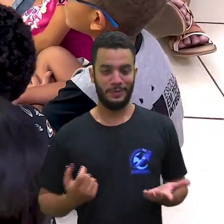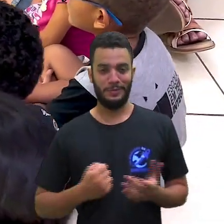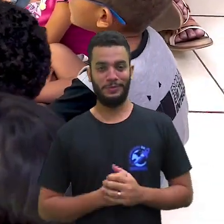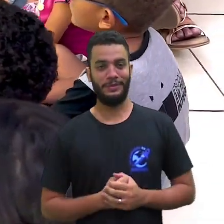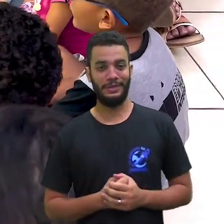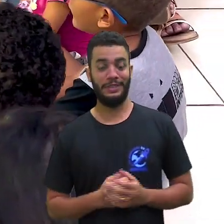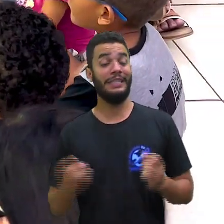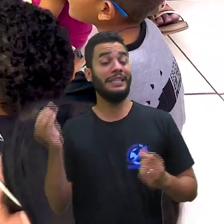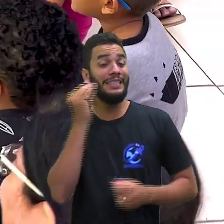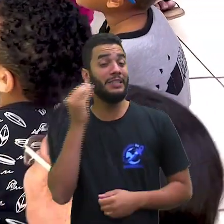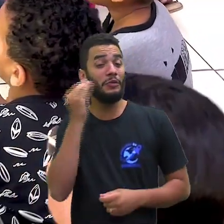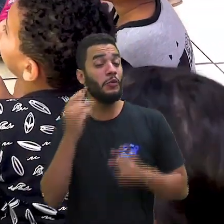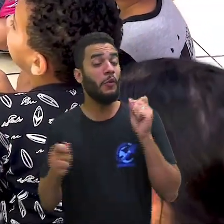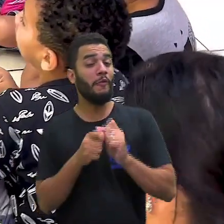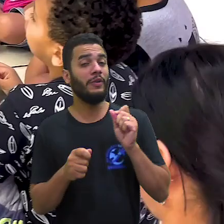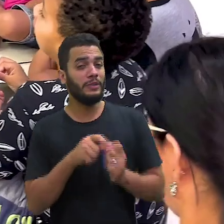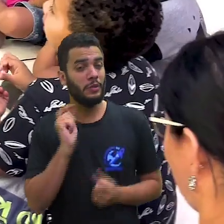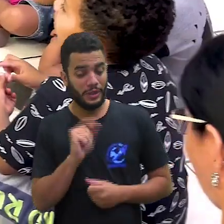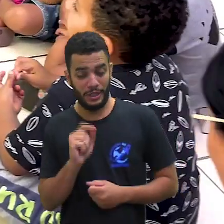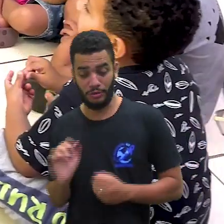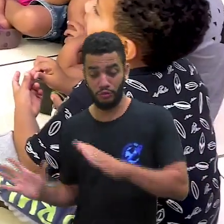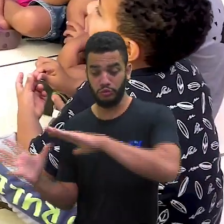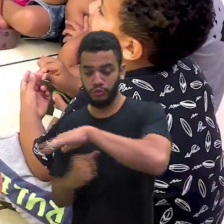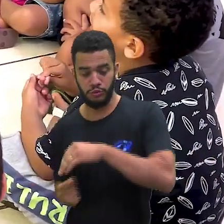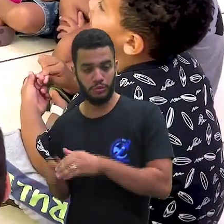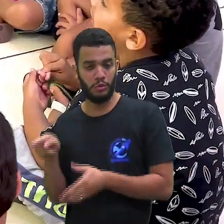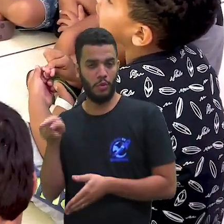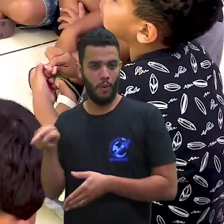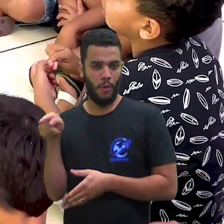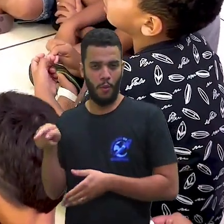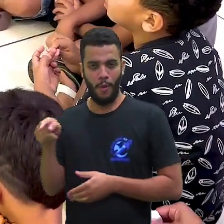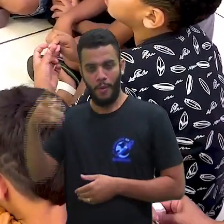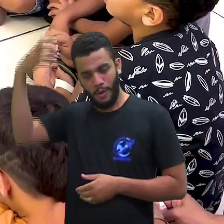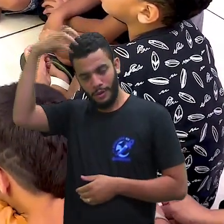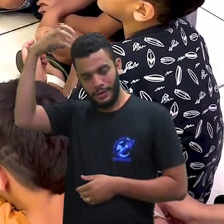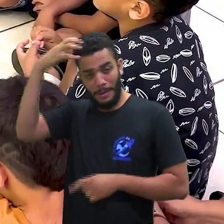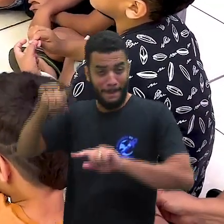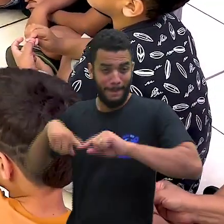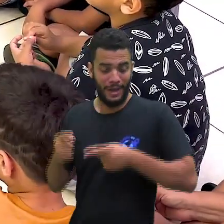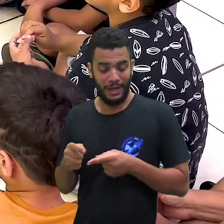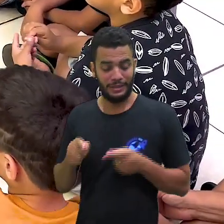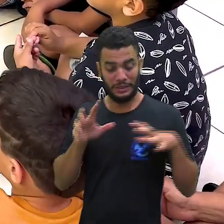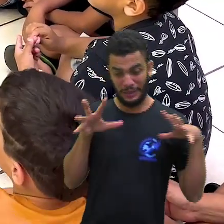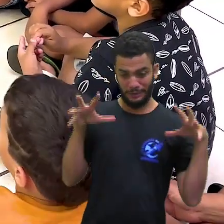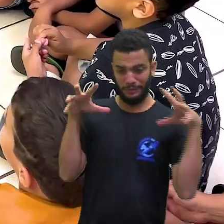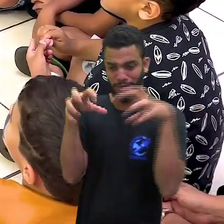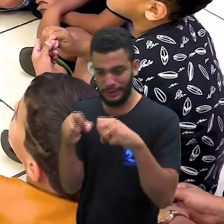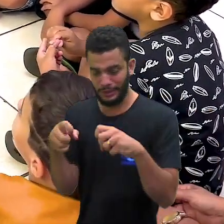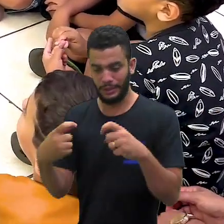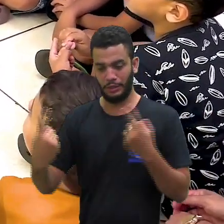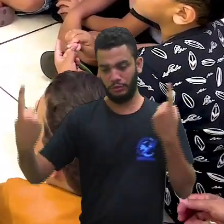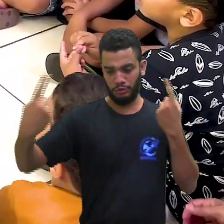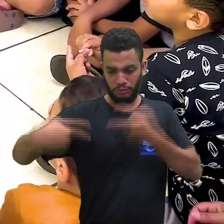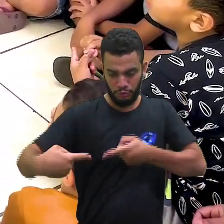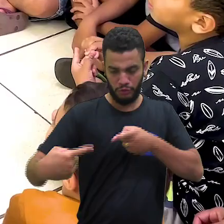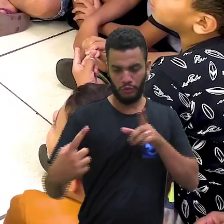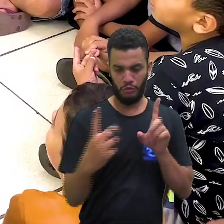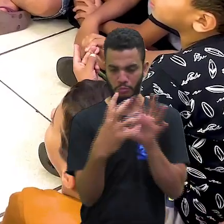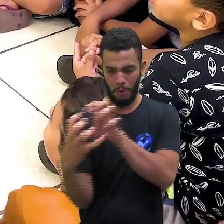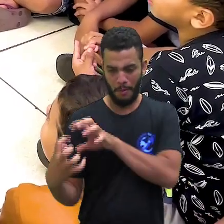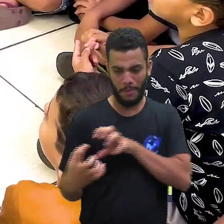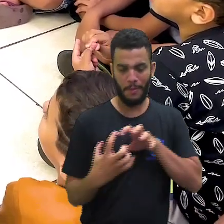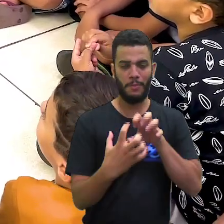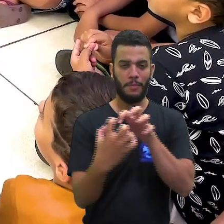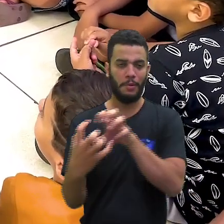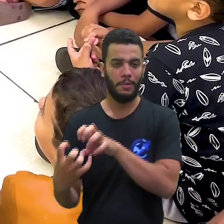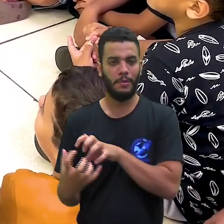E tentou raptar a Bela, mas a fera lutou com ela e defendeu a princesa. Bela